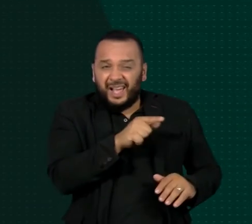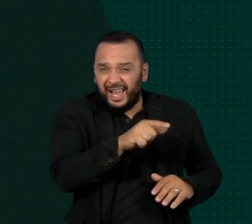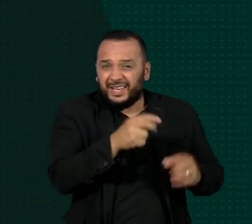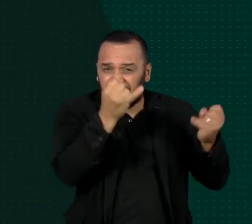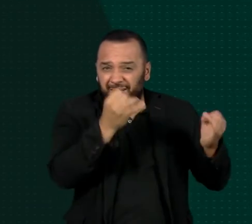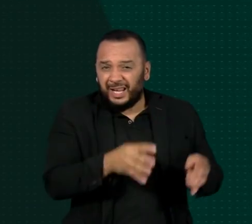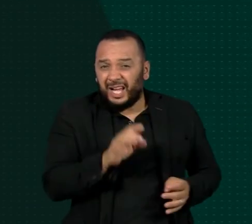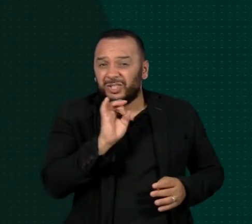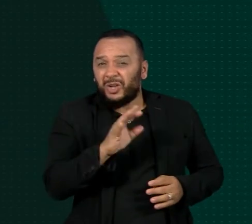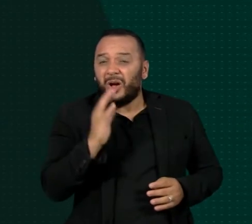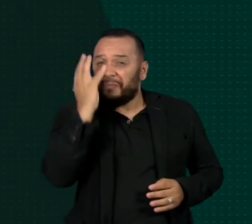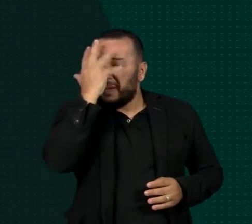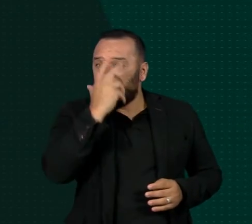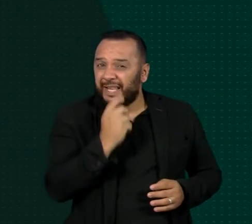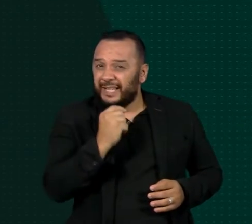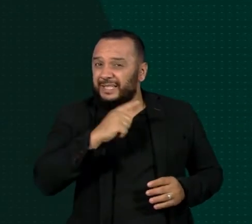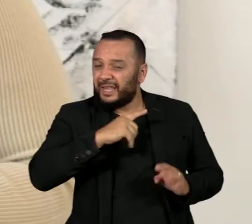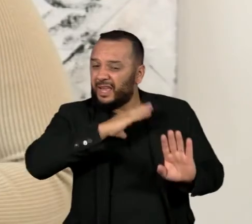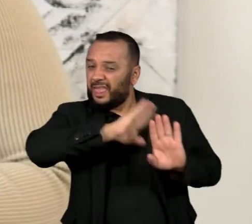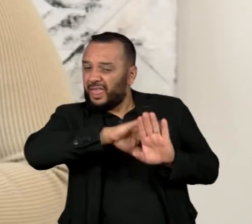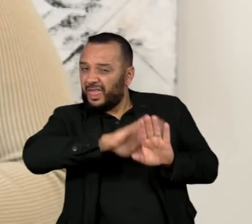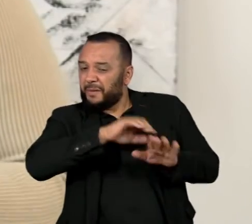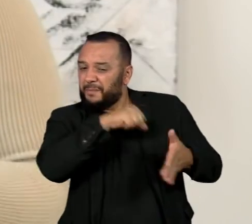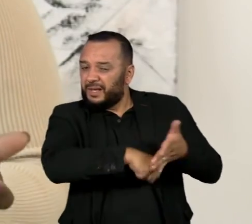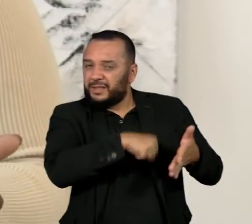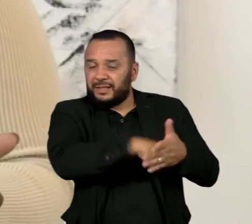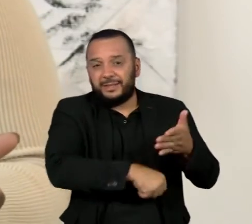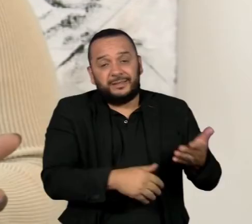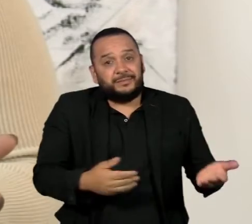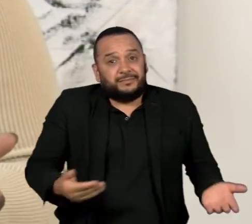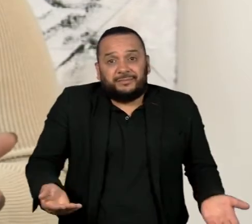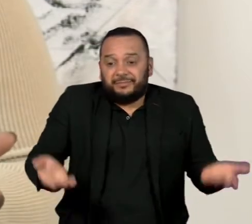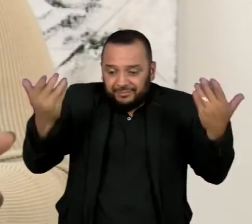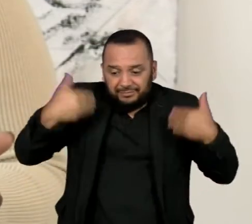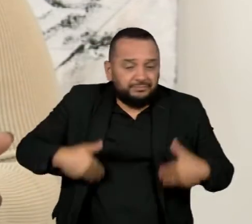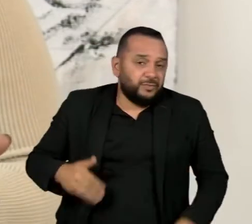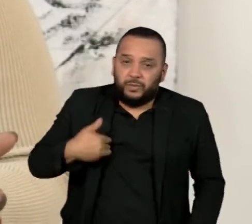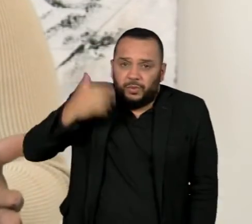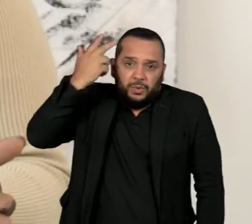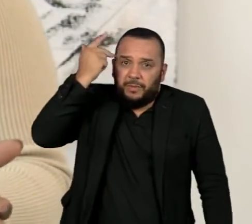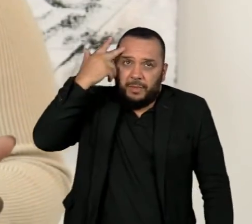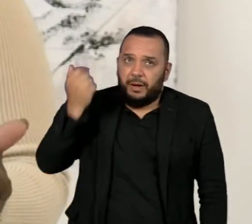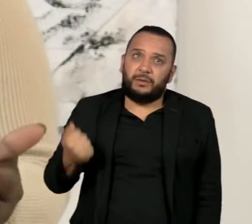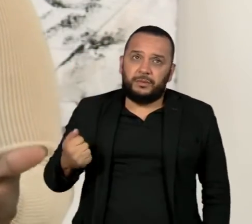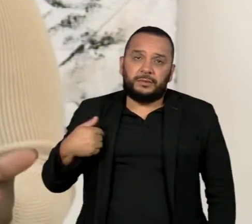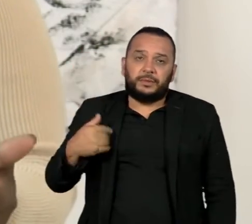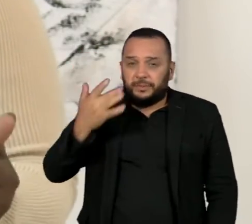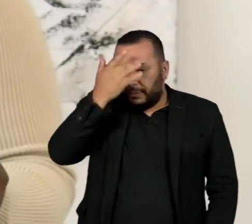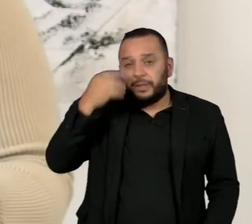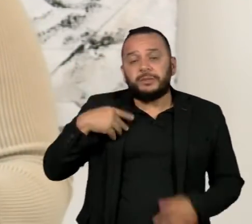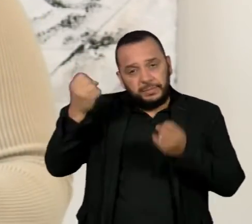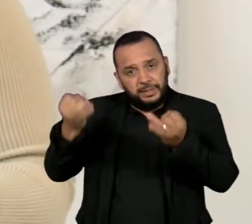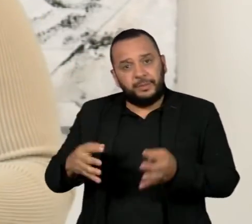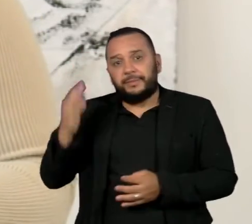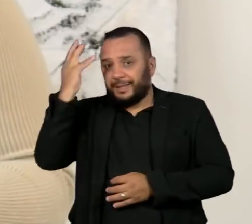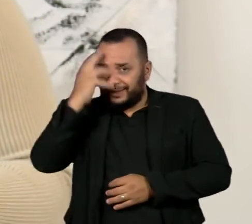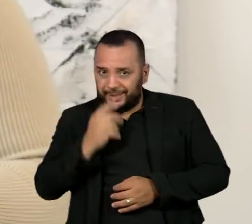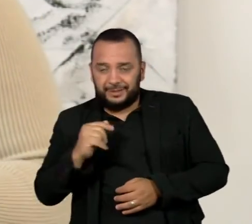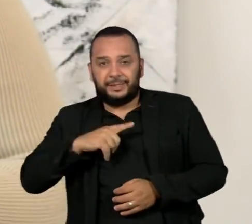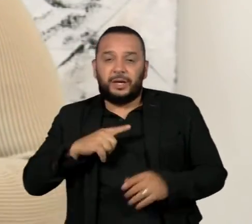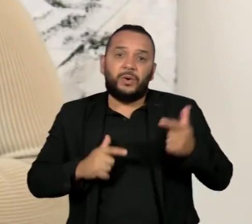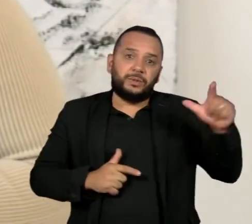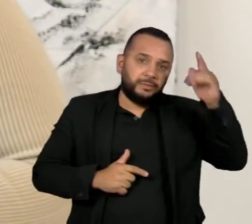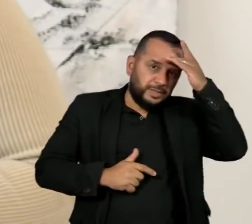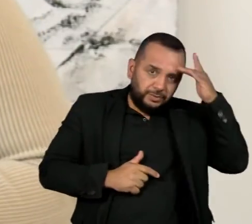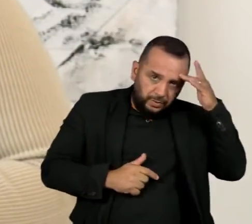beleza mesmo? Ou por trás tem a militância? Porque a gente é uma pessoa normal. Uma pessoa normal. Eu falo de beleza, tem outras pessoas negras